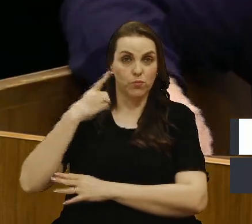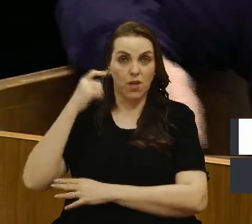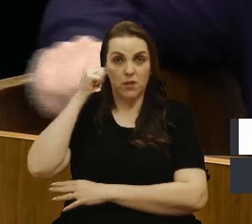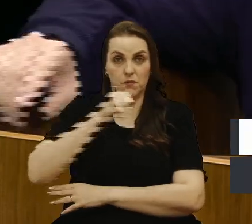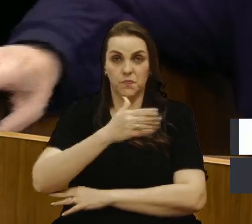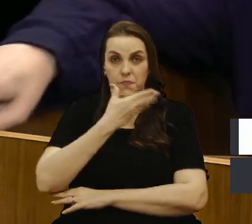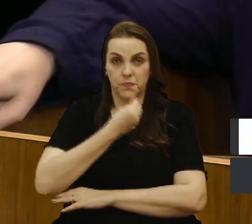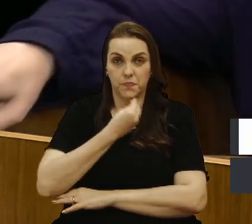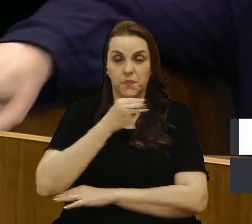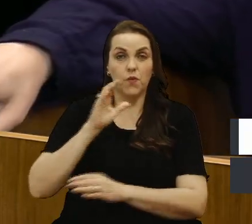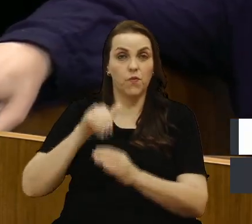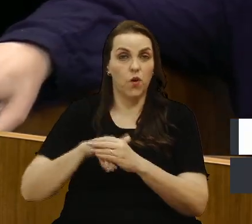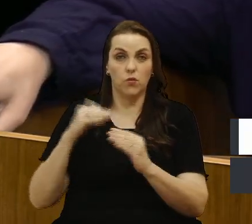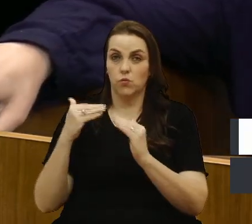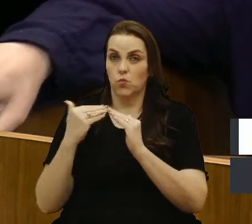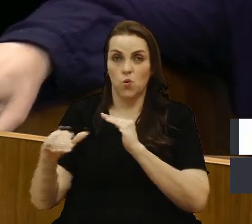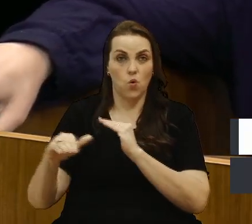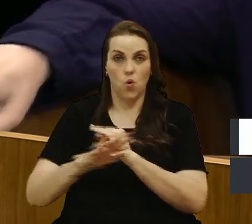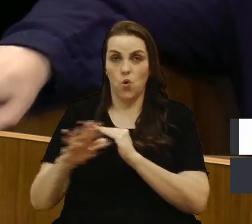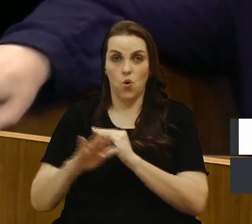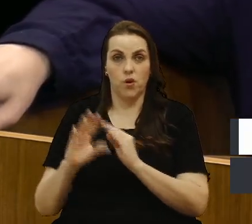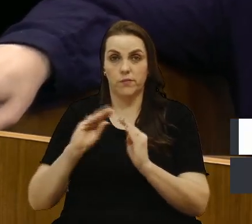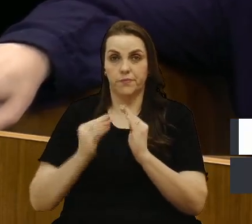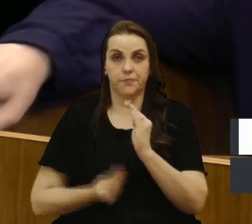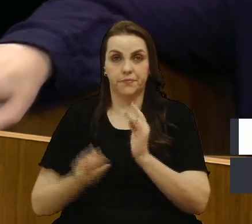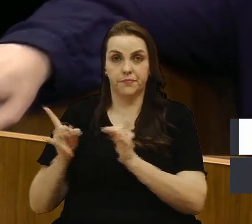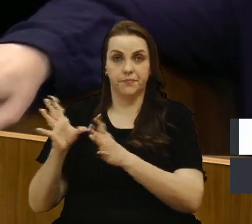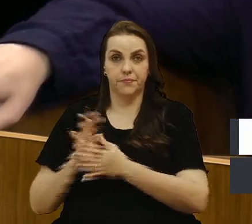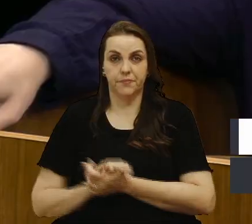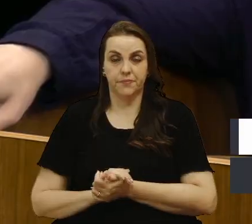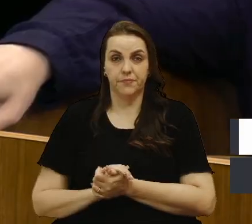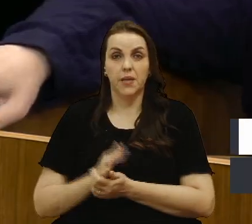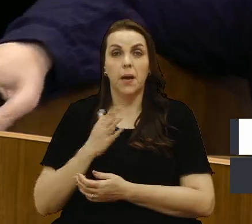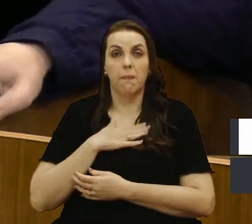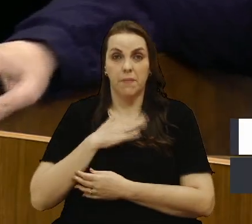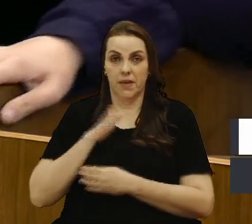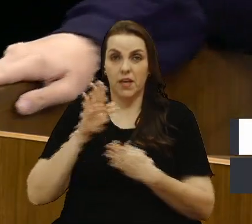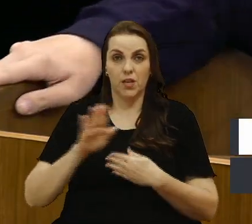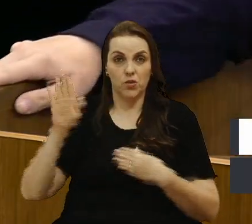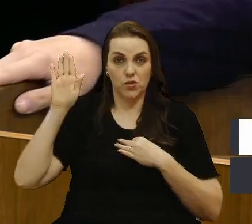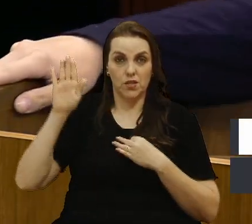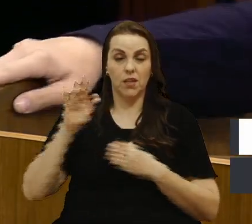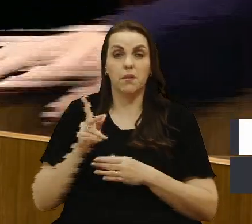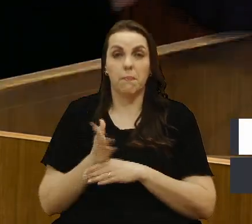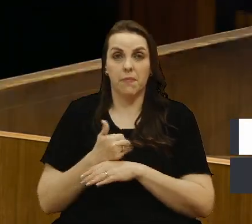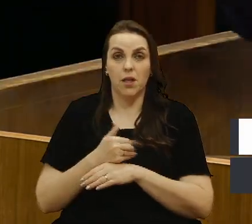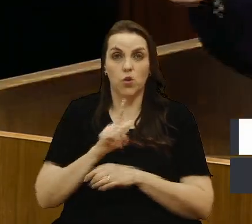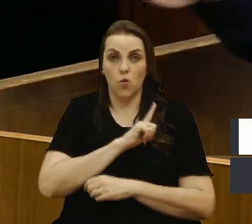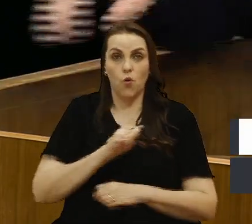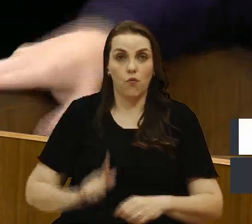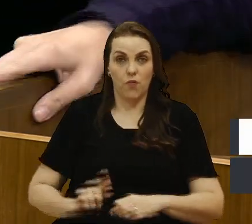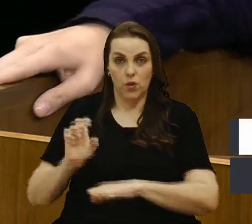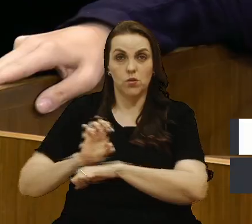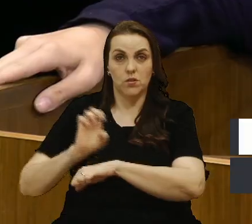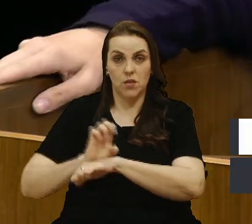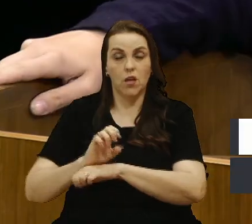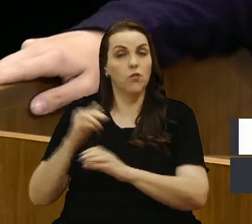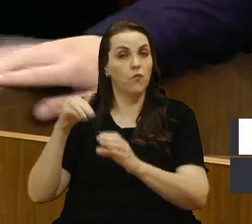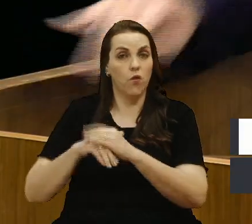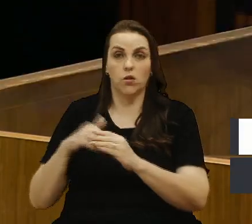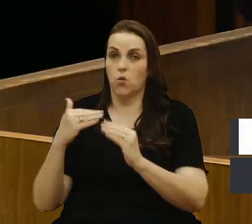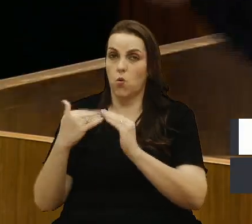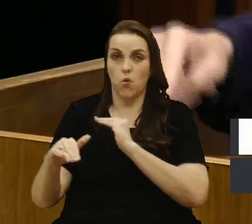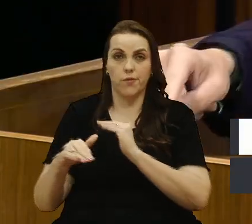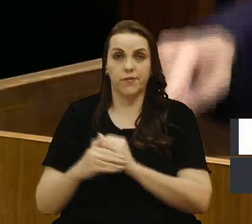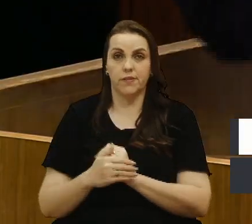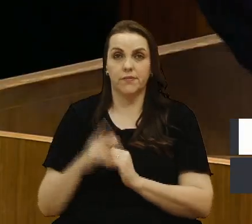deputadas votam contra isso. Que a minha pré-candidata ao governo do Estado, vota contra, vereador Jack.